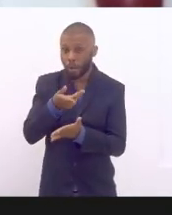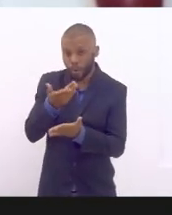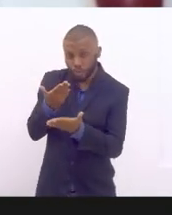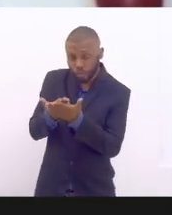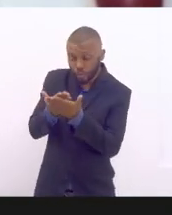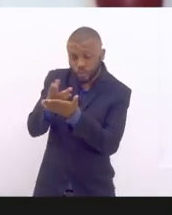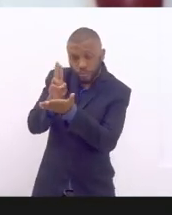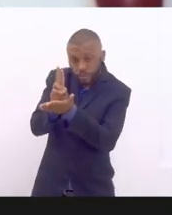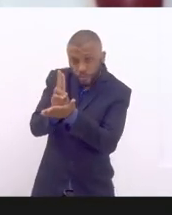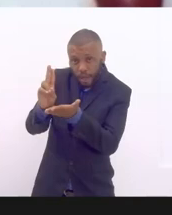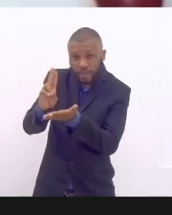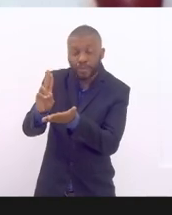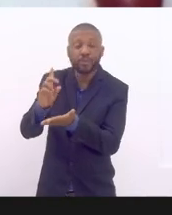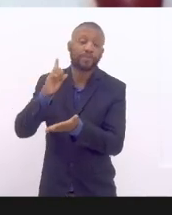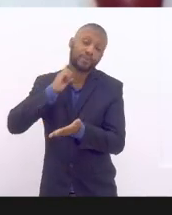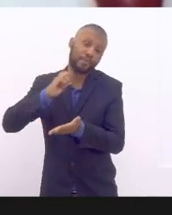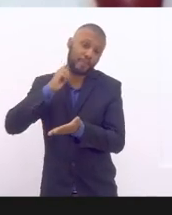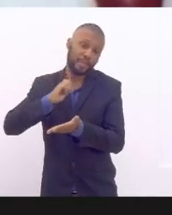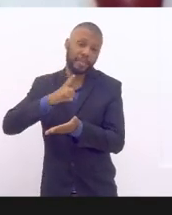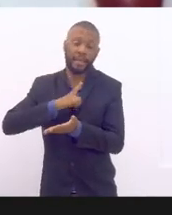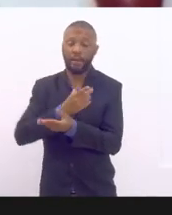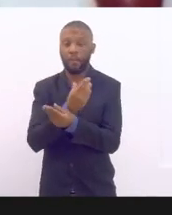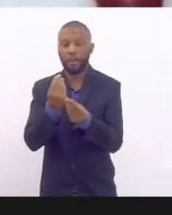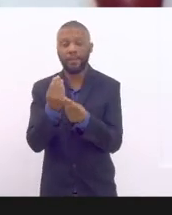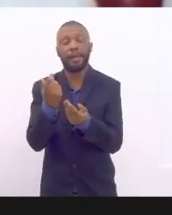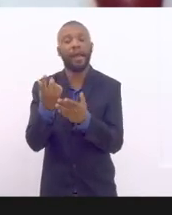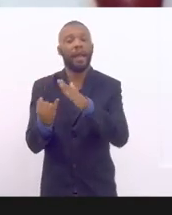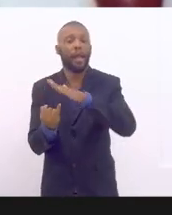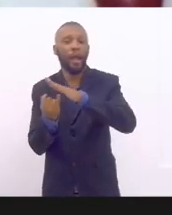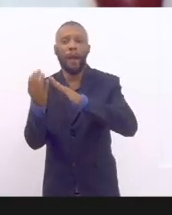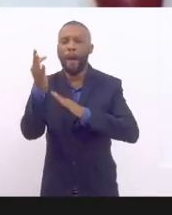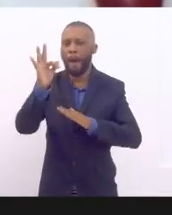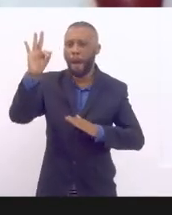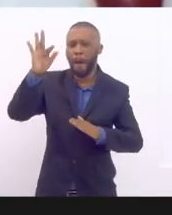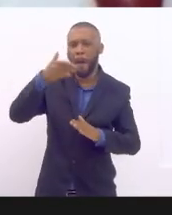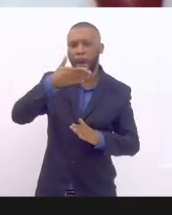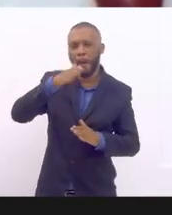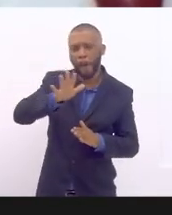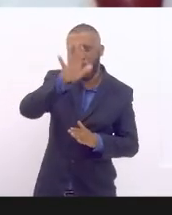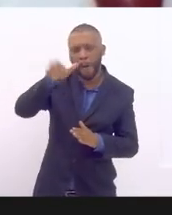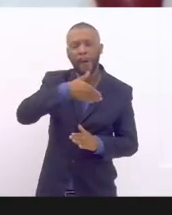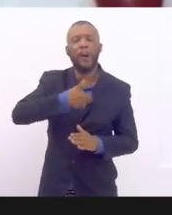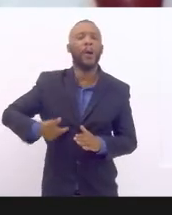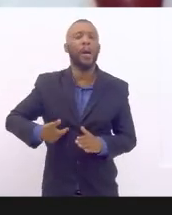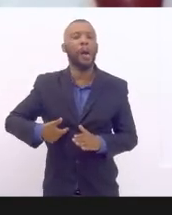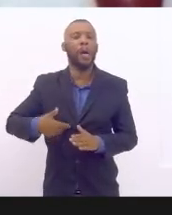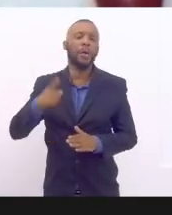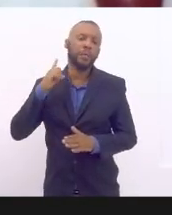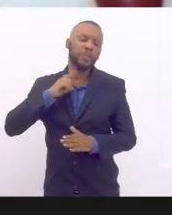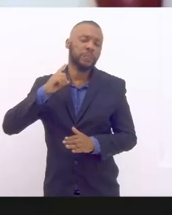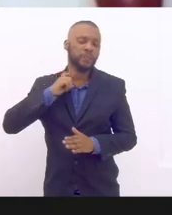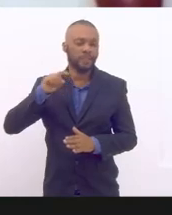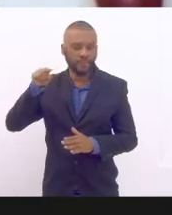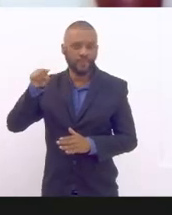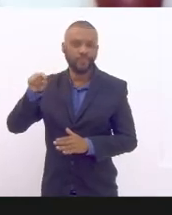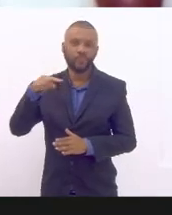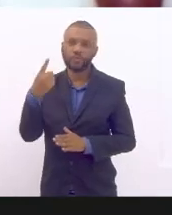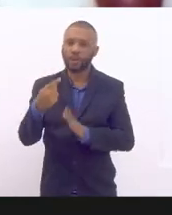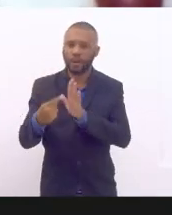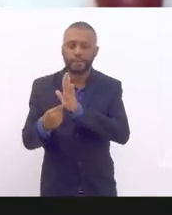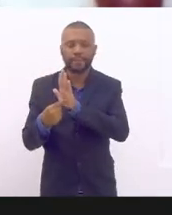Nós também temos muitas universidades federais e institutos federais aqui em Minas e quando e nós já apresentamos